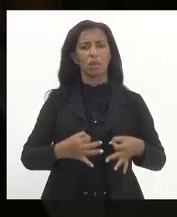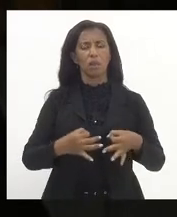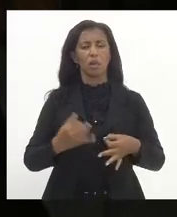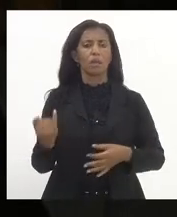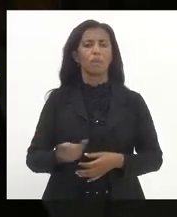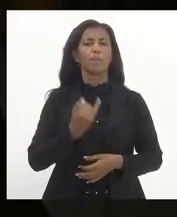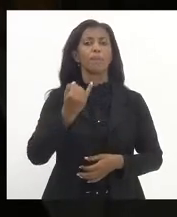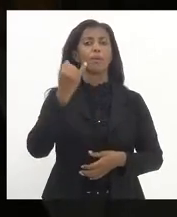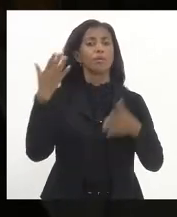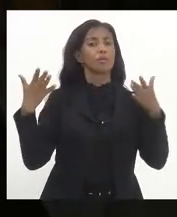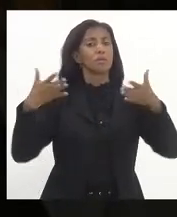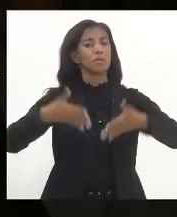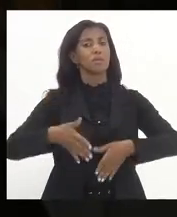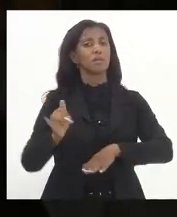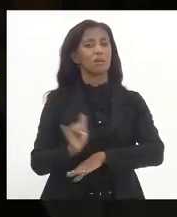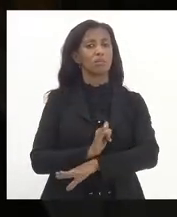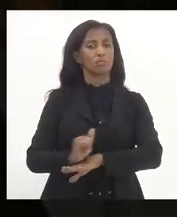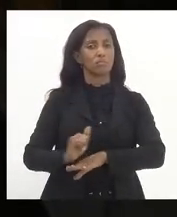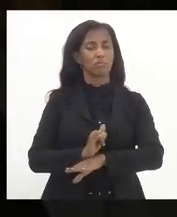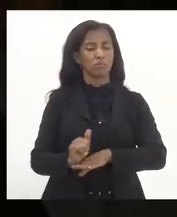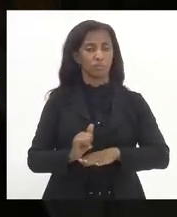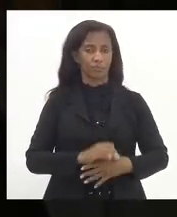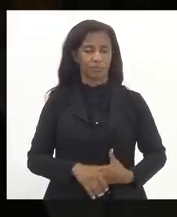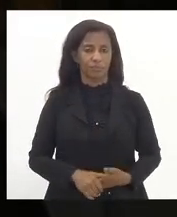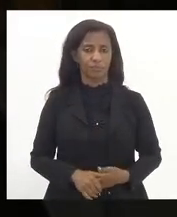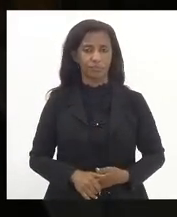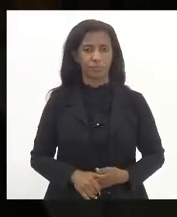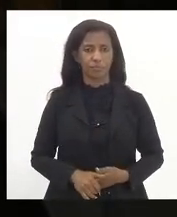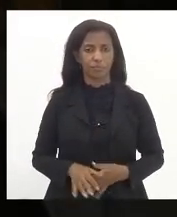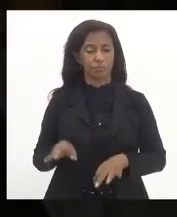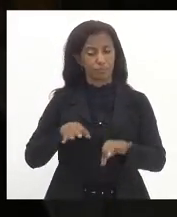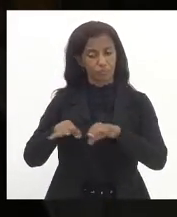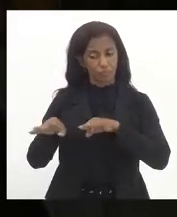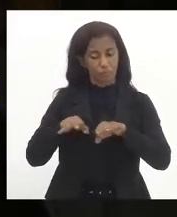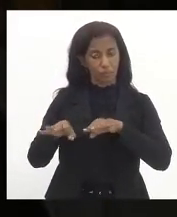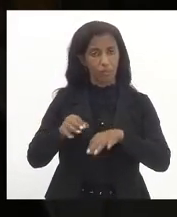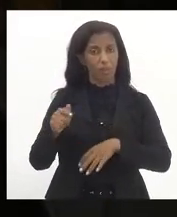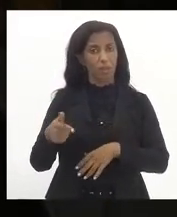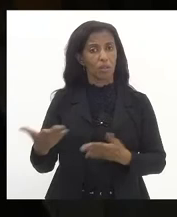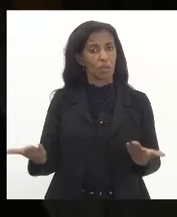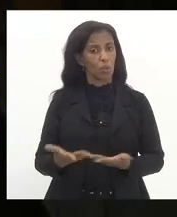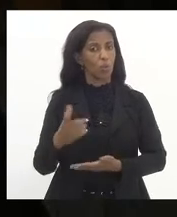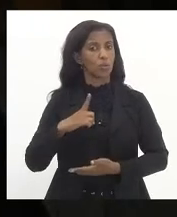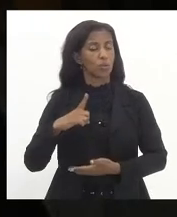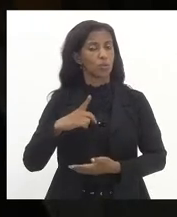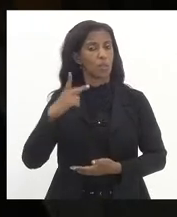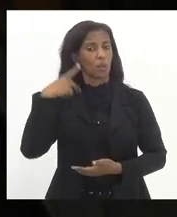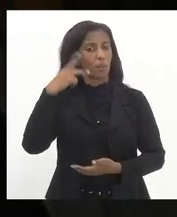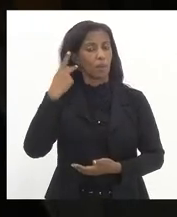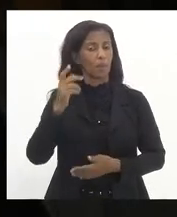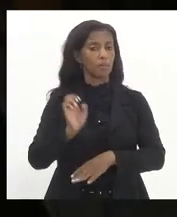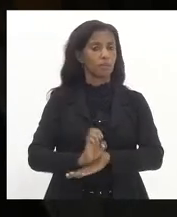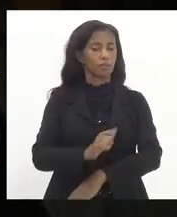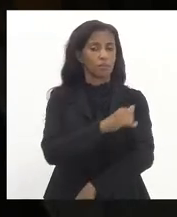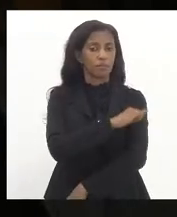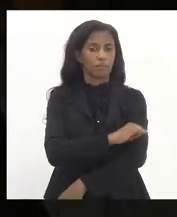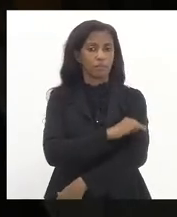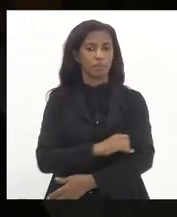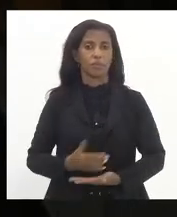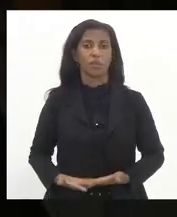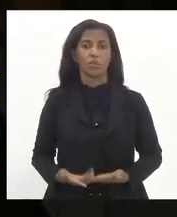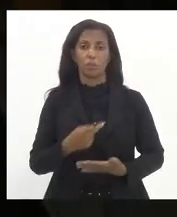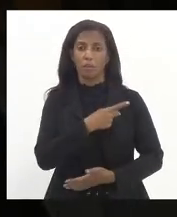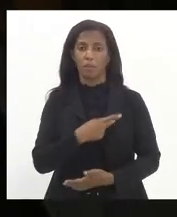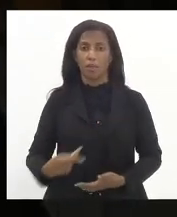papel central, estratégico, formulador que hoje ocupa o Parlamento Estadual do Rio de Janeiro, sob a